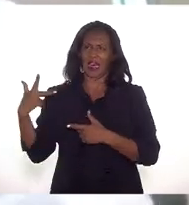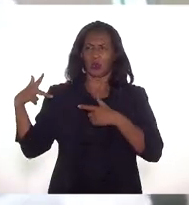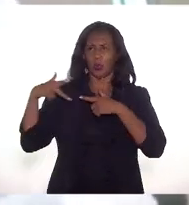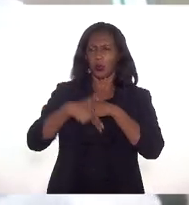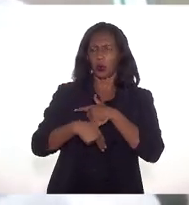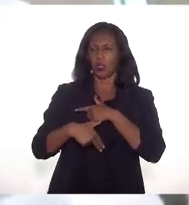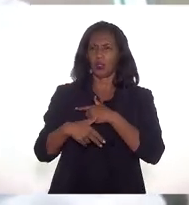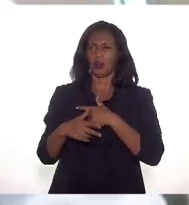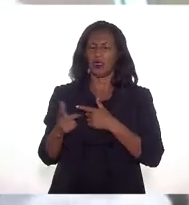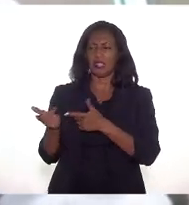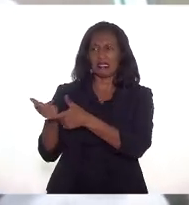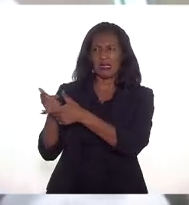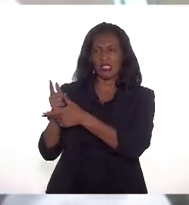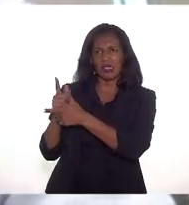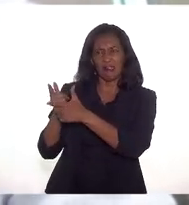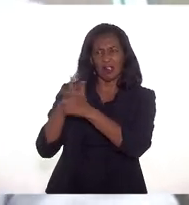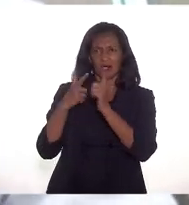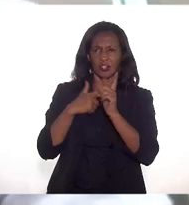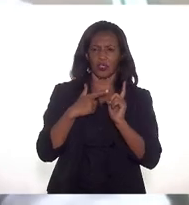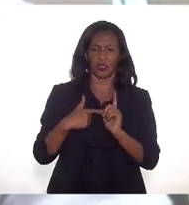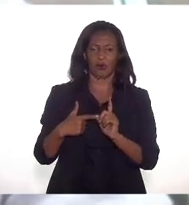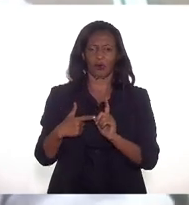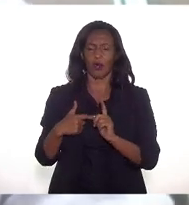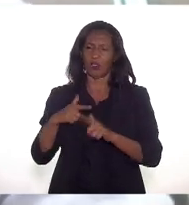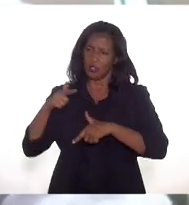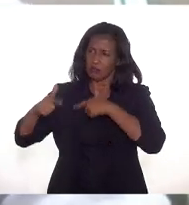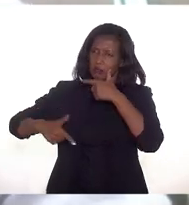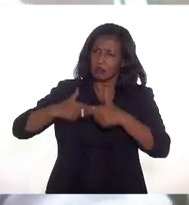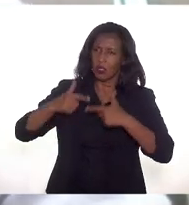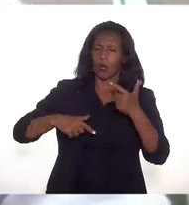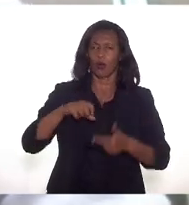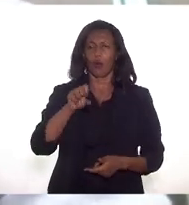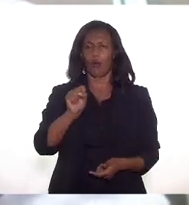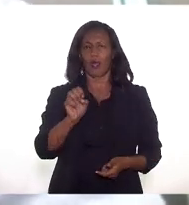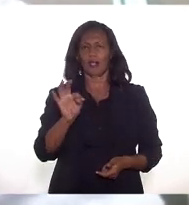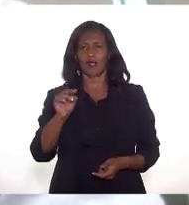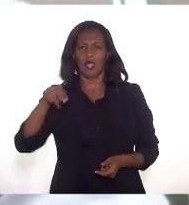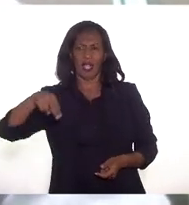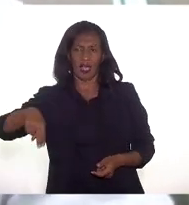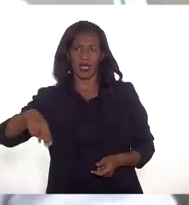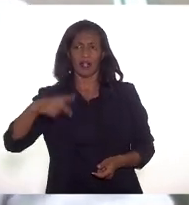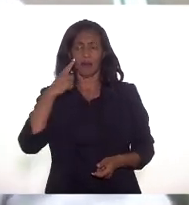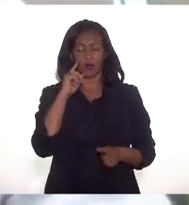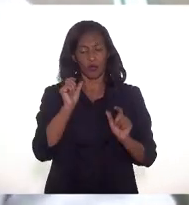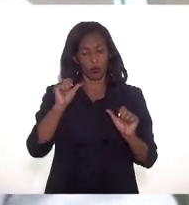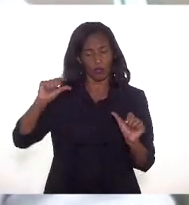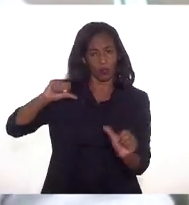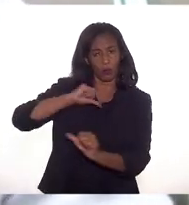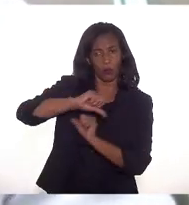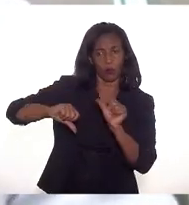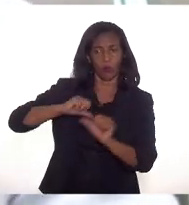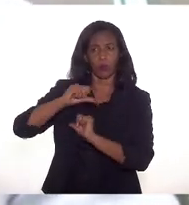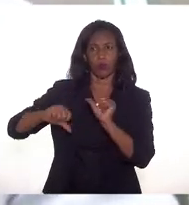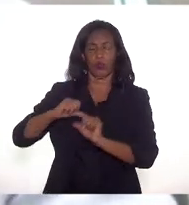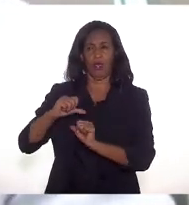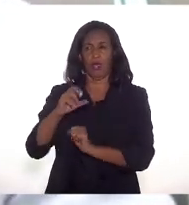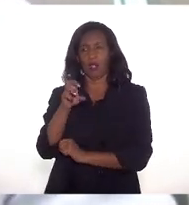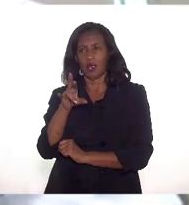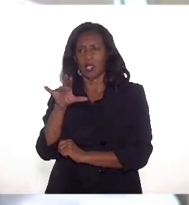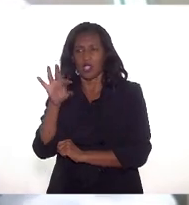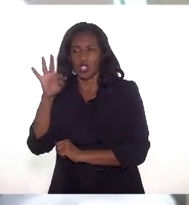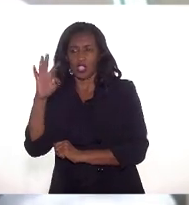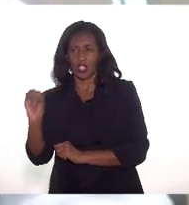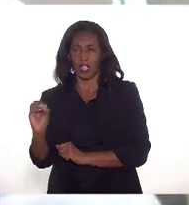aditivos e a gente está num embate bastante intenso com o STN para ver se a gente consegue reverter, até porque seriam operações de crédito que